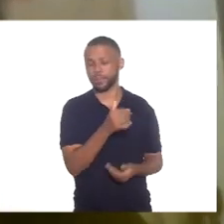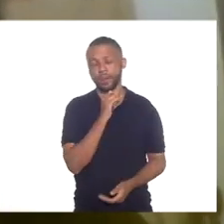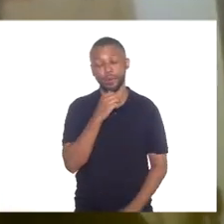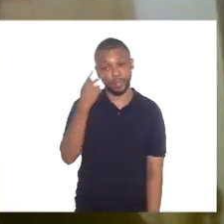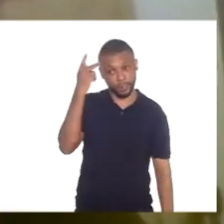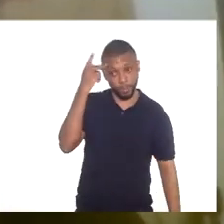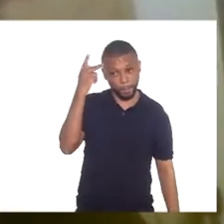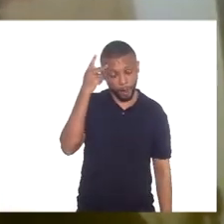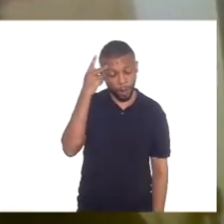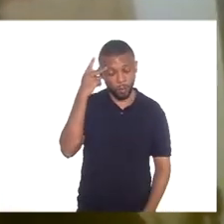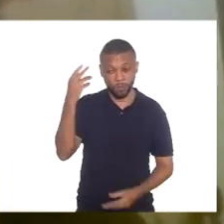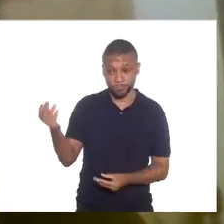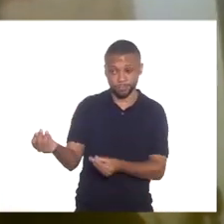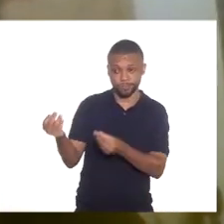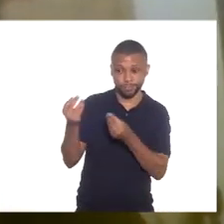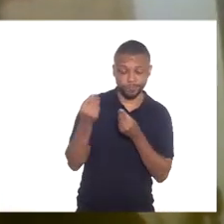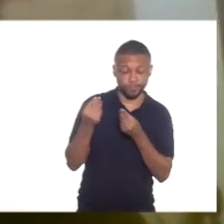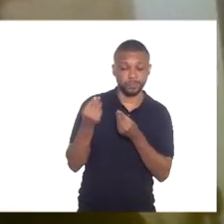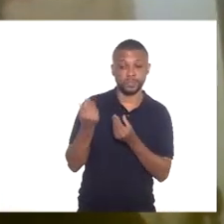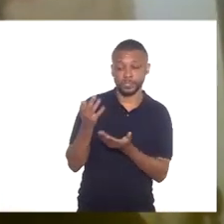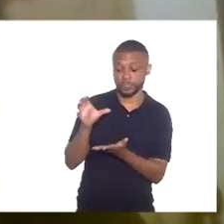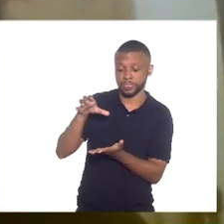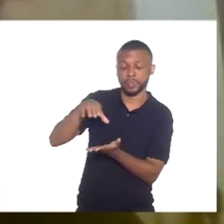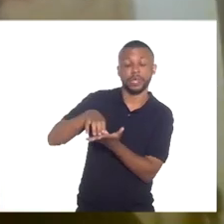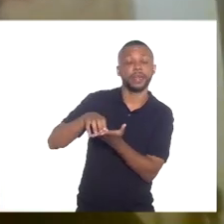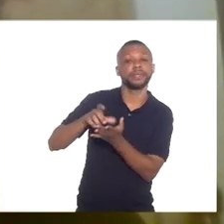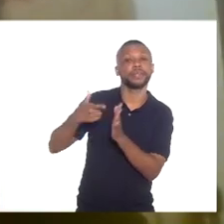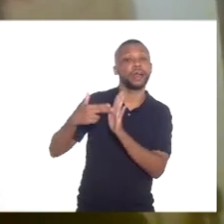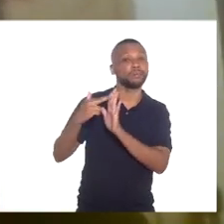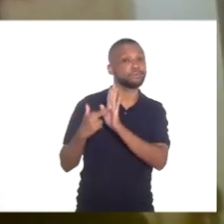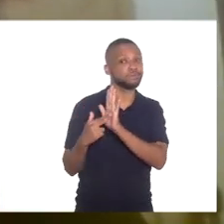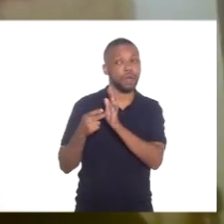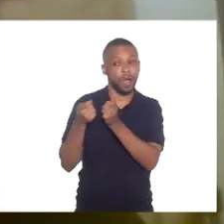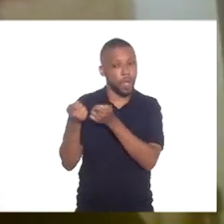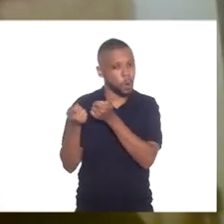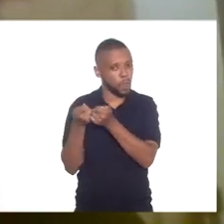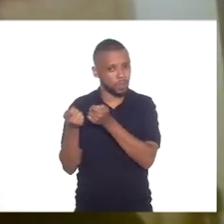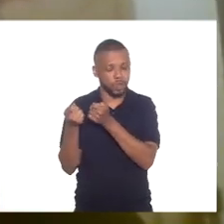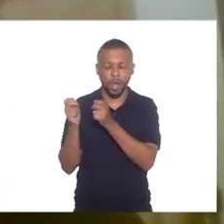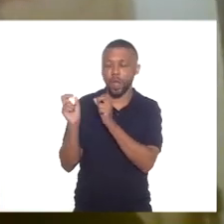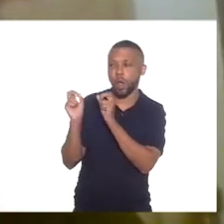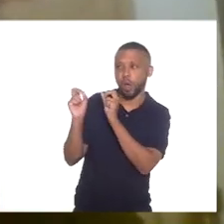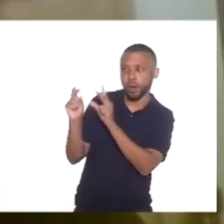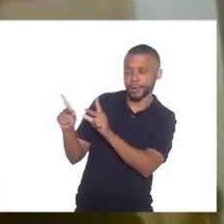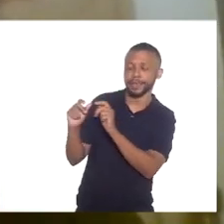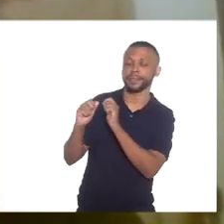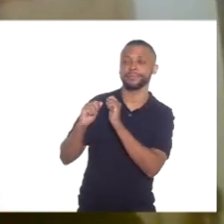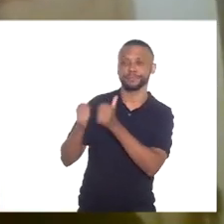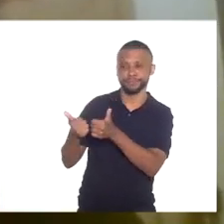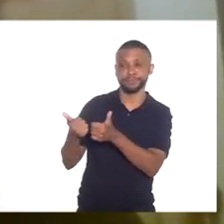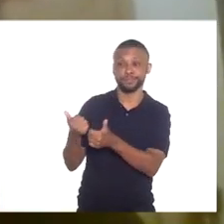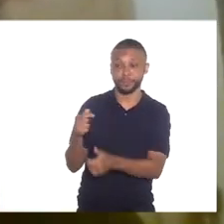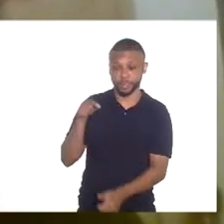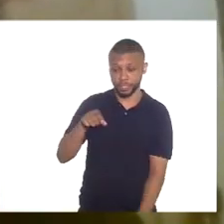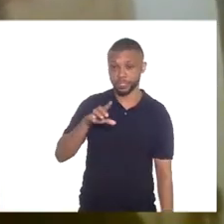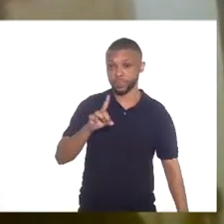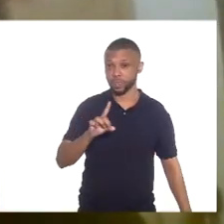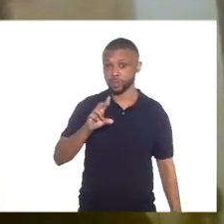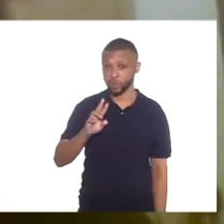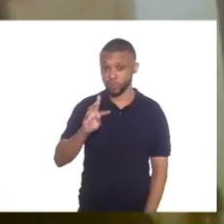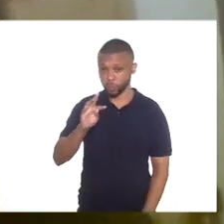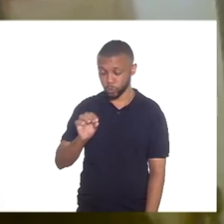Paulo e a agência reguladora de São Paulo disse assim, ok, beleza, esse duto aqui, que é o duto de subida da serra,